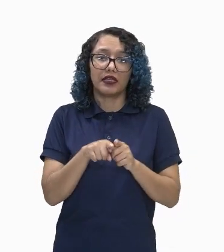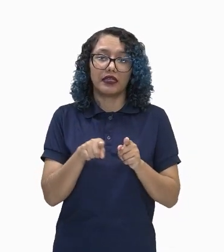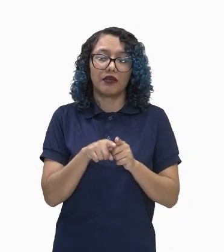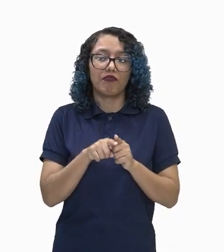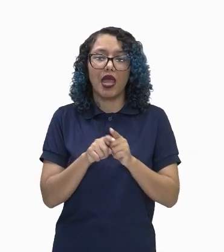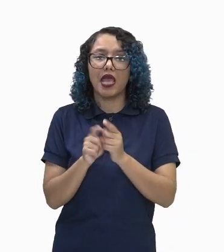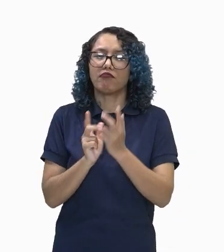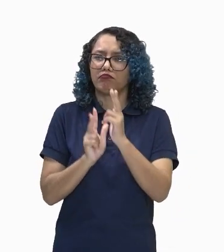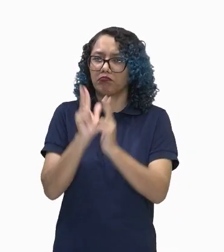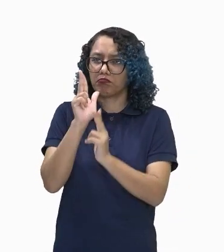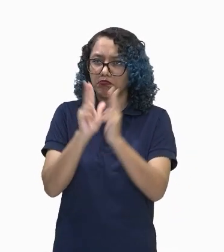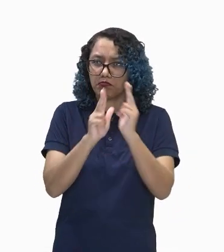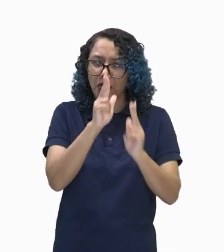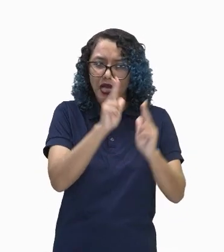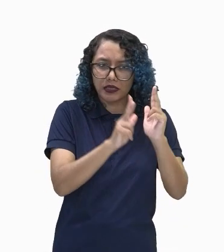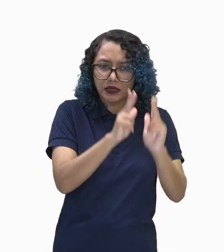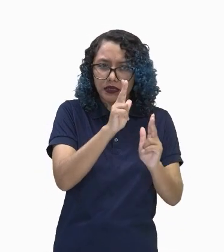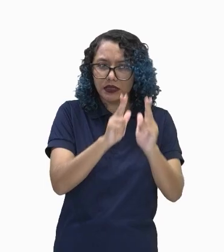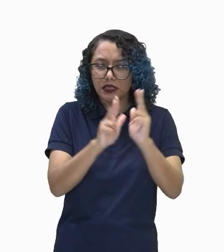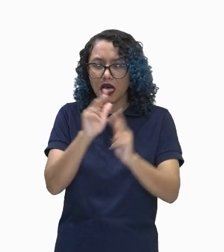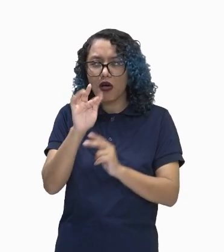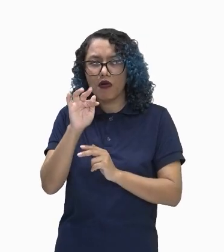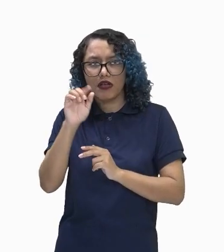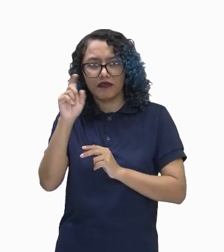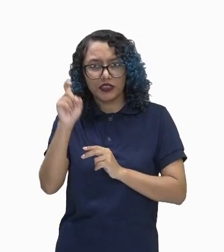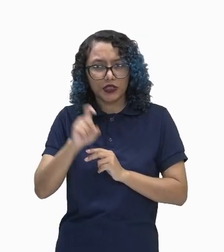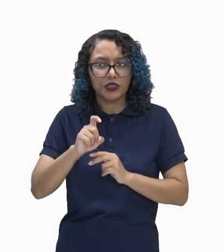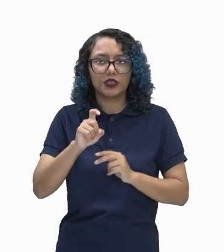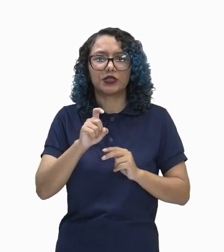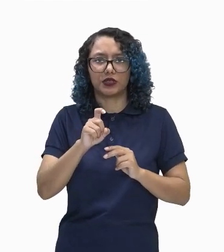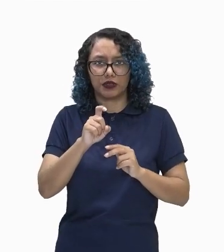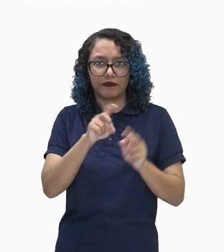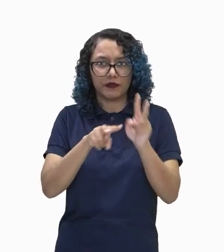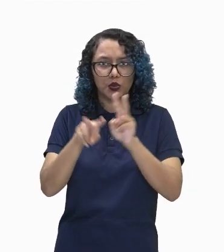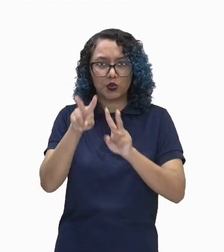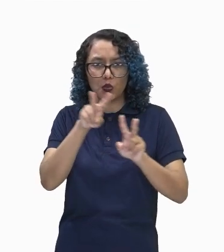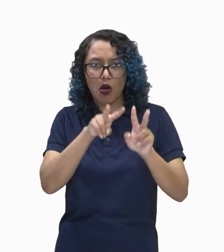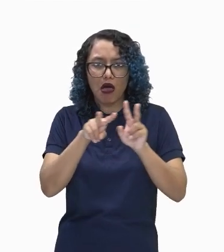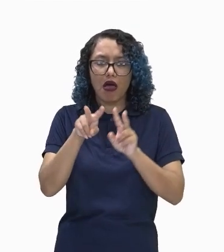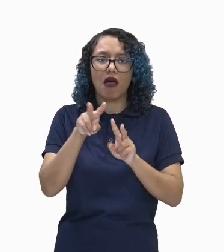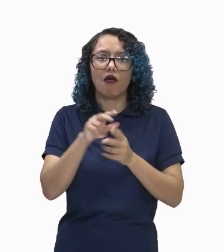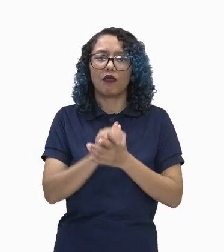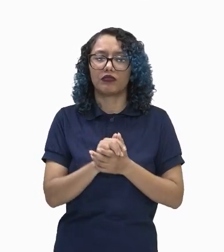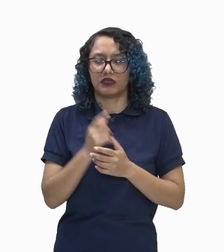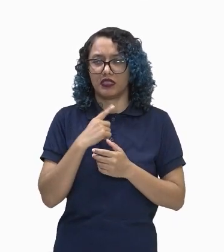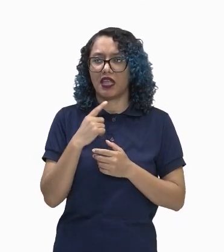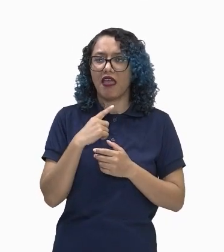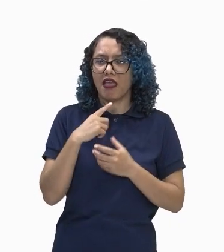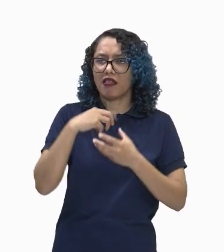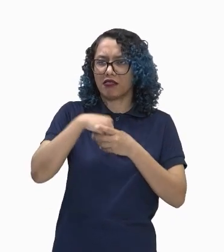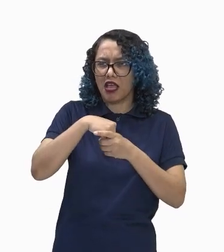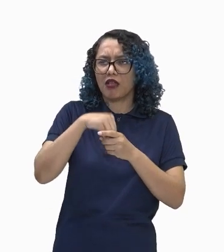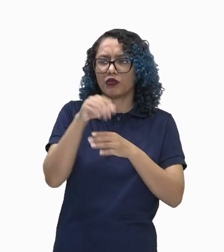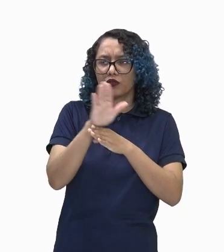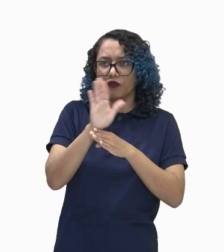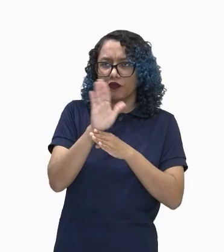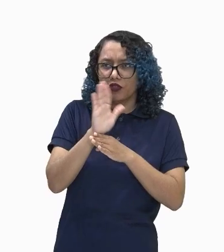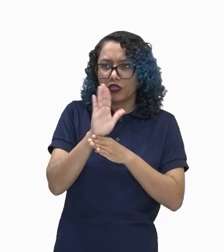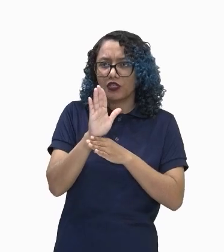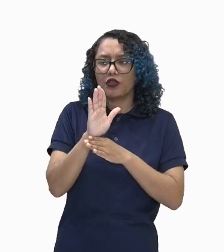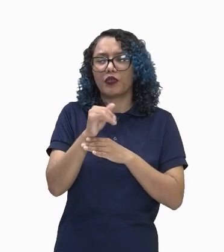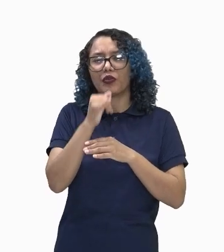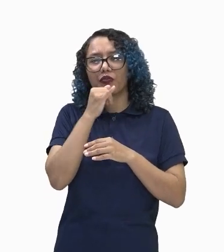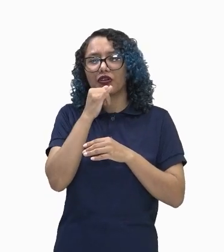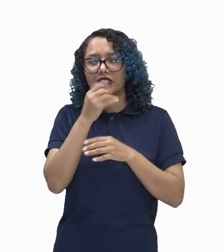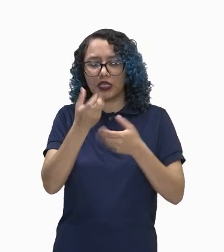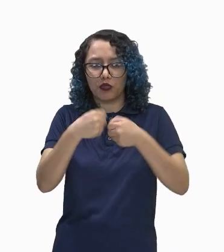consegue perceber muito claramente ali, de repente, em filmes que tem